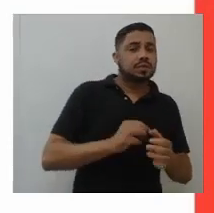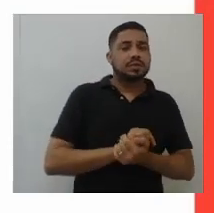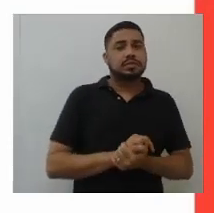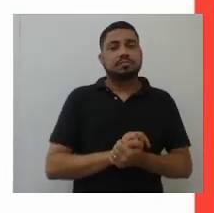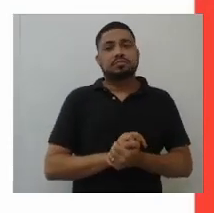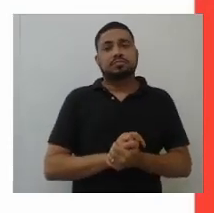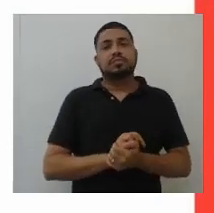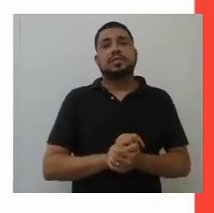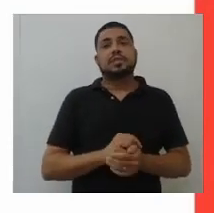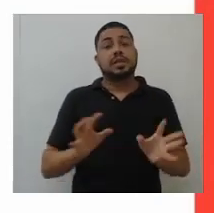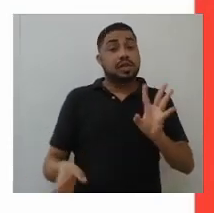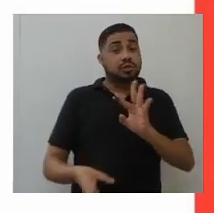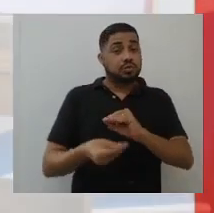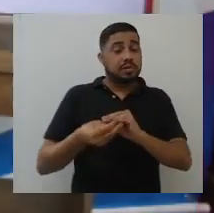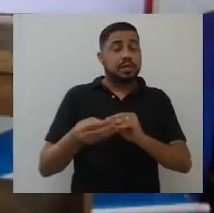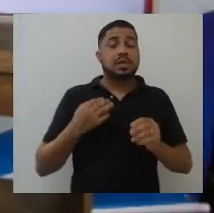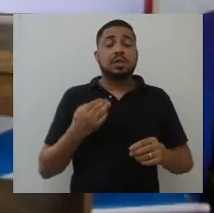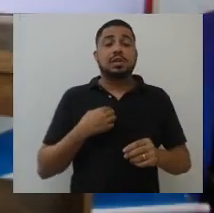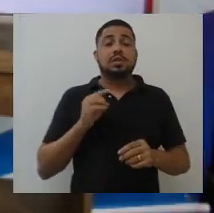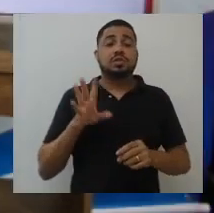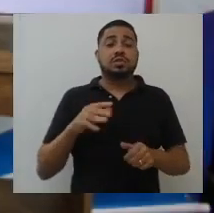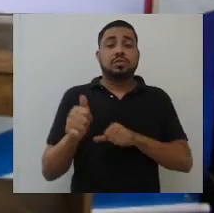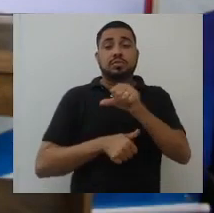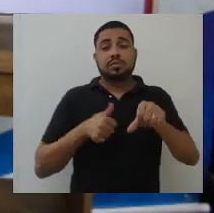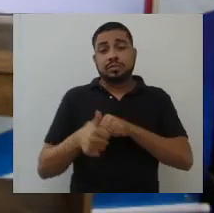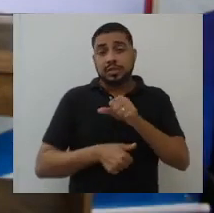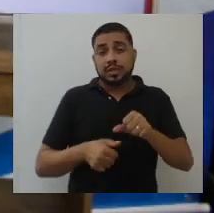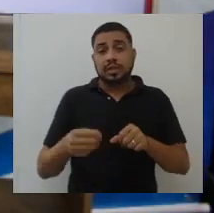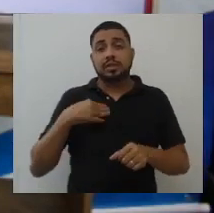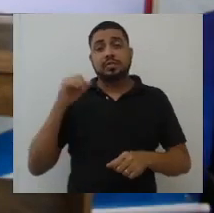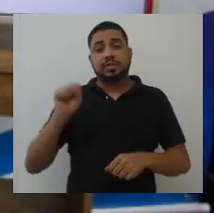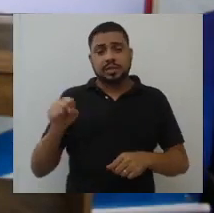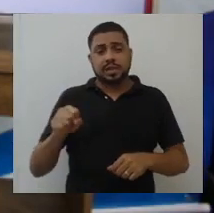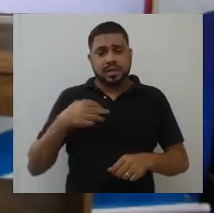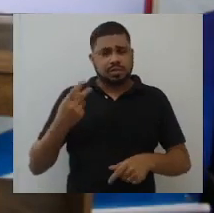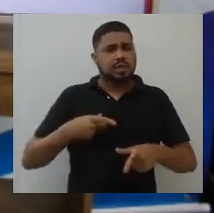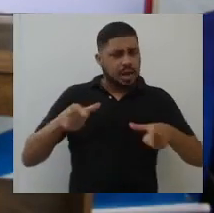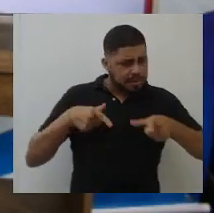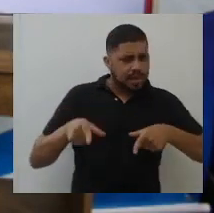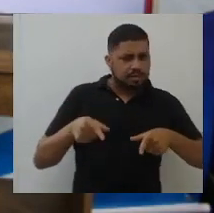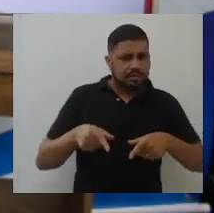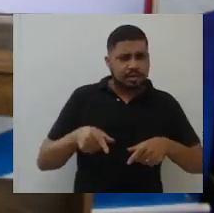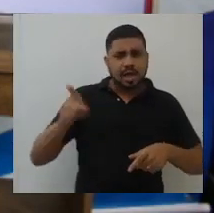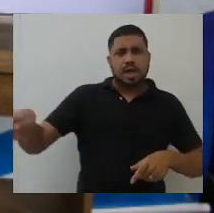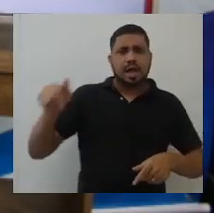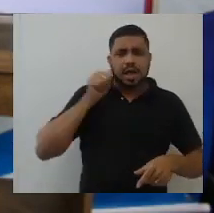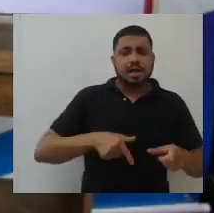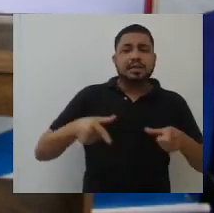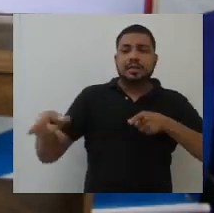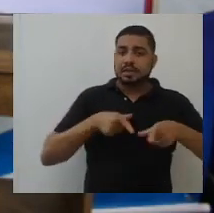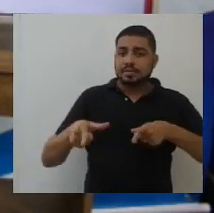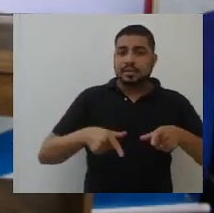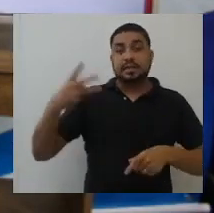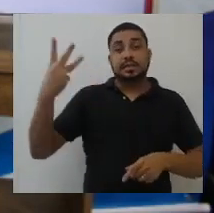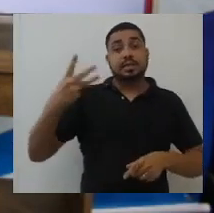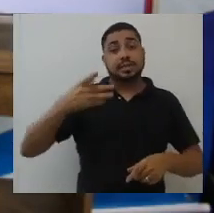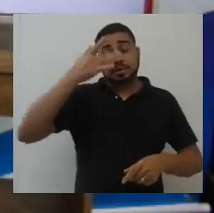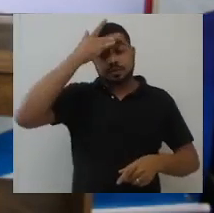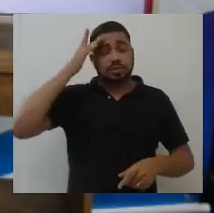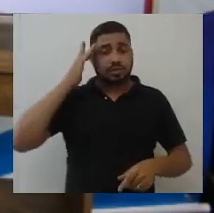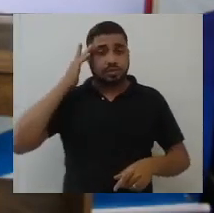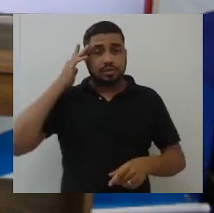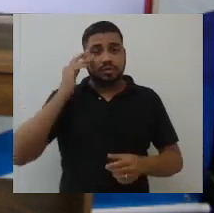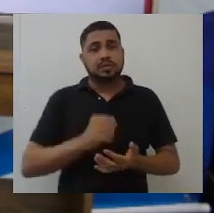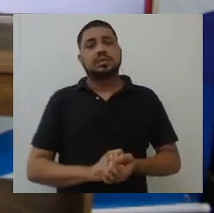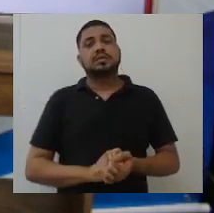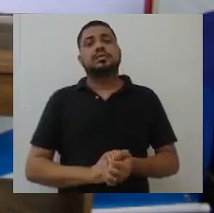Resumindo, eu só vou precisar alterar o verbo no modo afirmativo. Quando eu afirmo eu trabalho, ela trabalha na terceira pessoa de singular, tá? O he, o